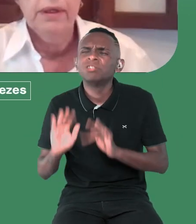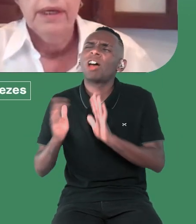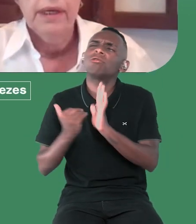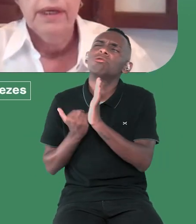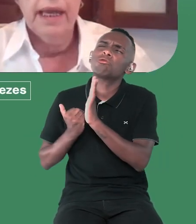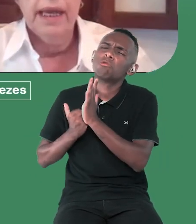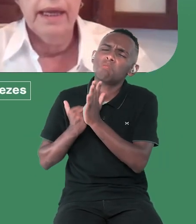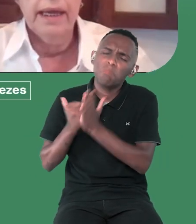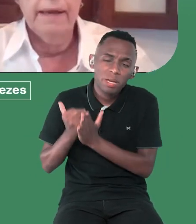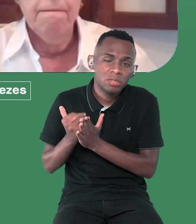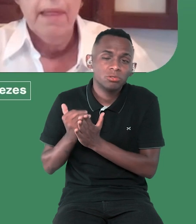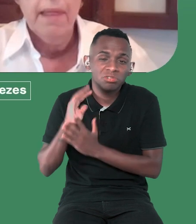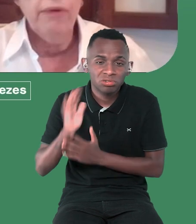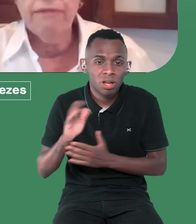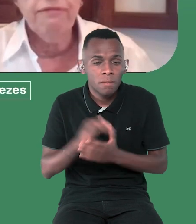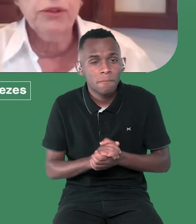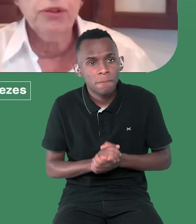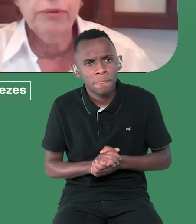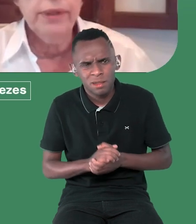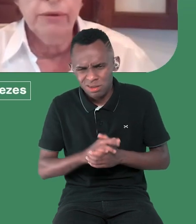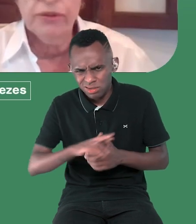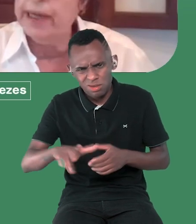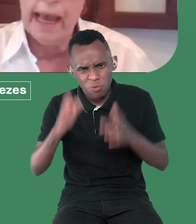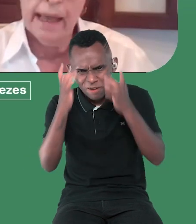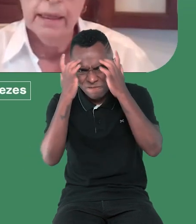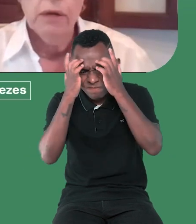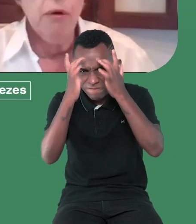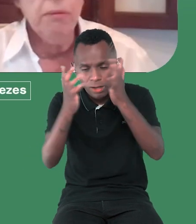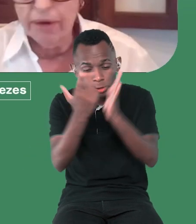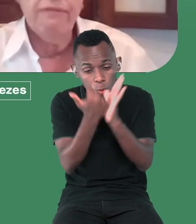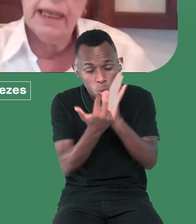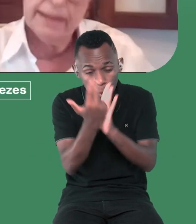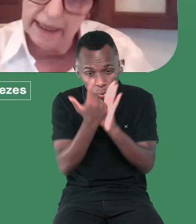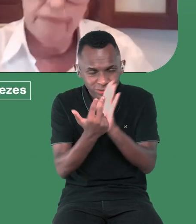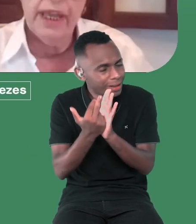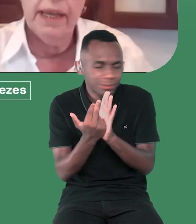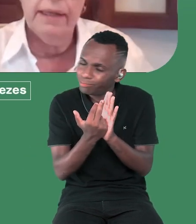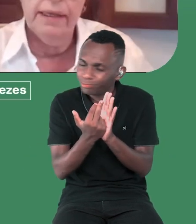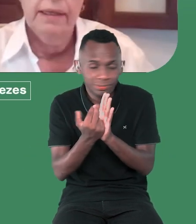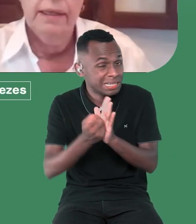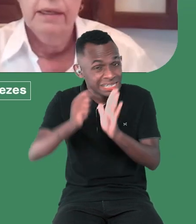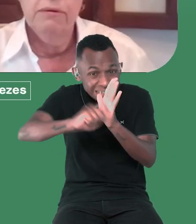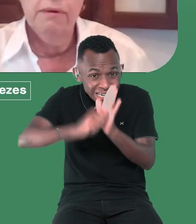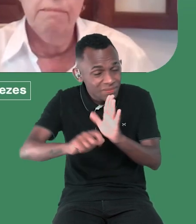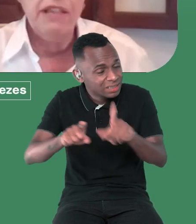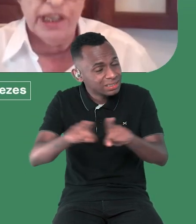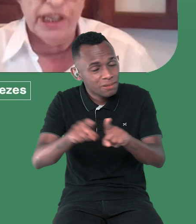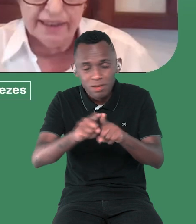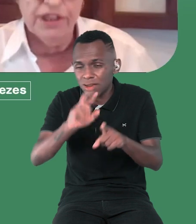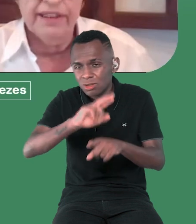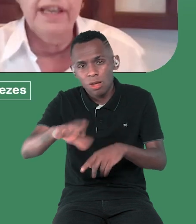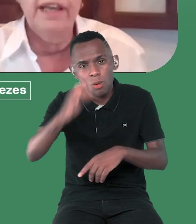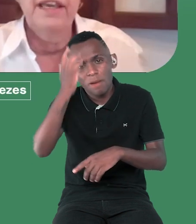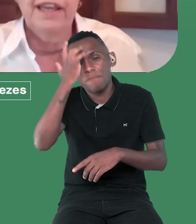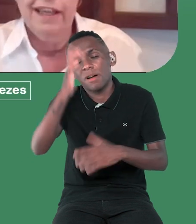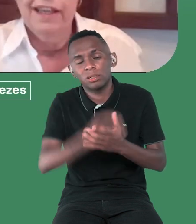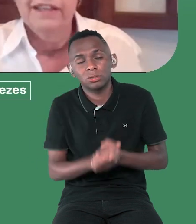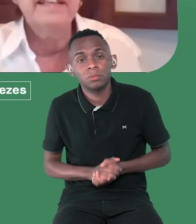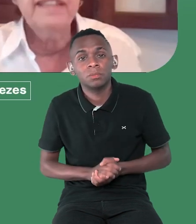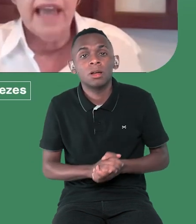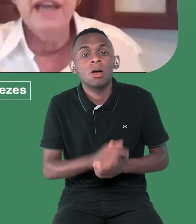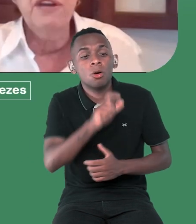início. Não é fácil ilustrar, como não é fácil escrever, né? O Matisse dizia